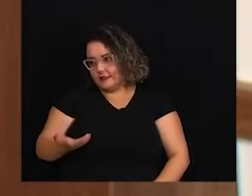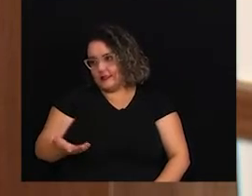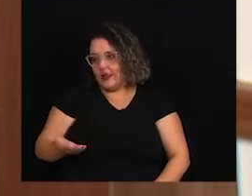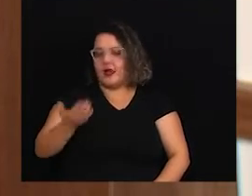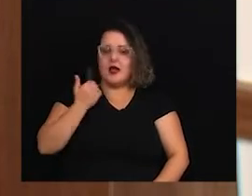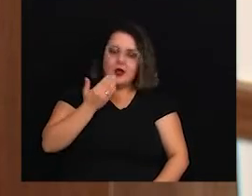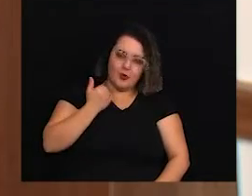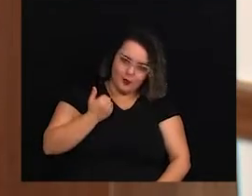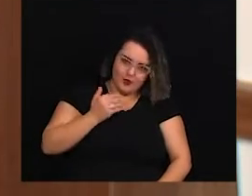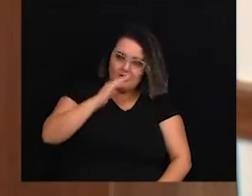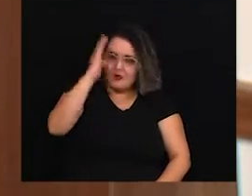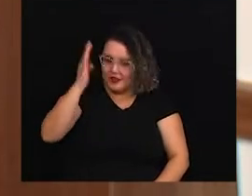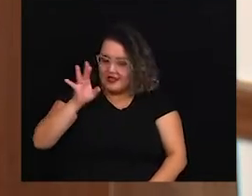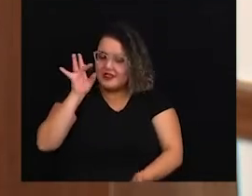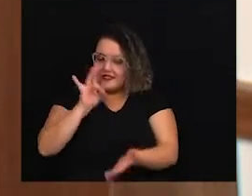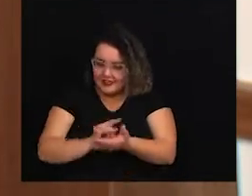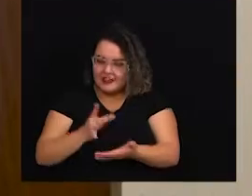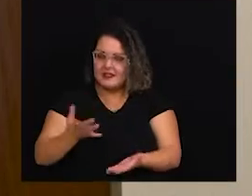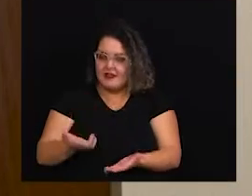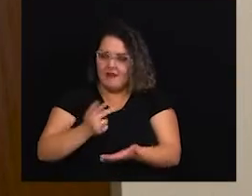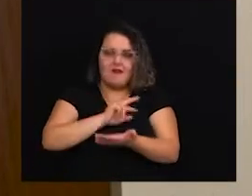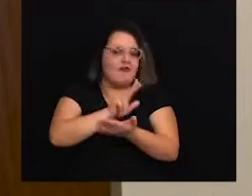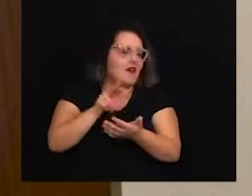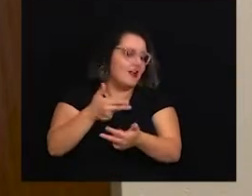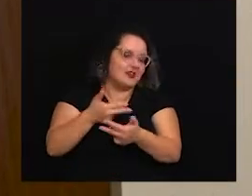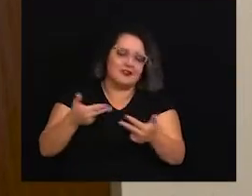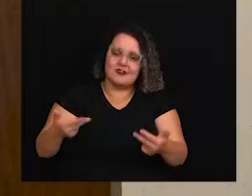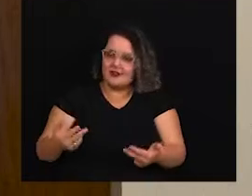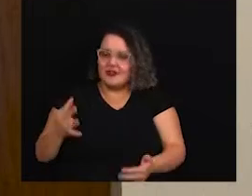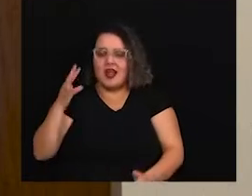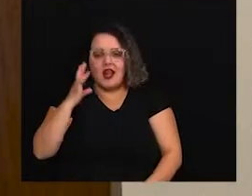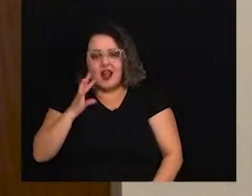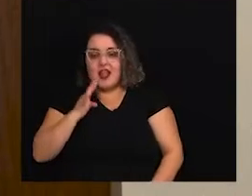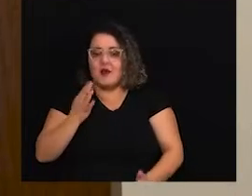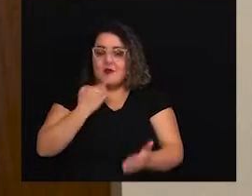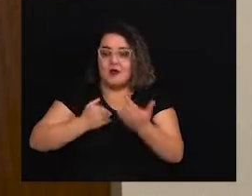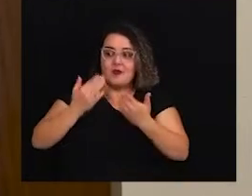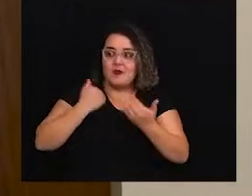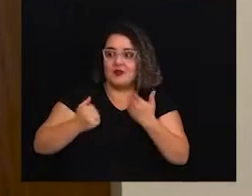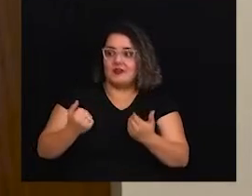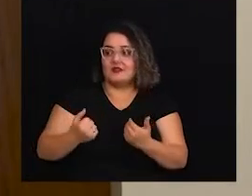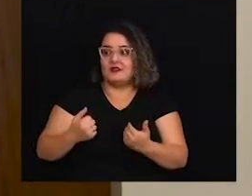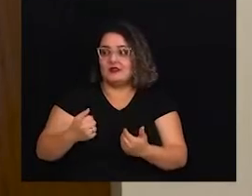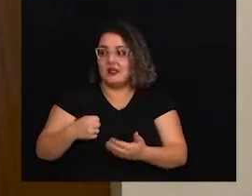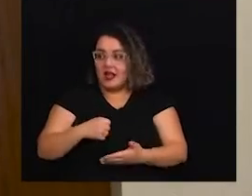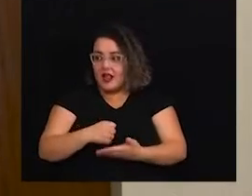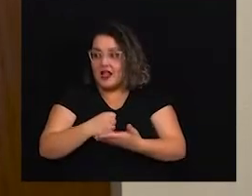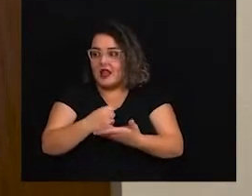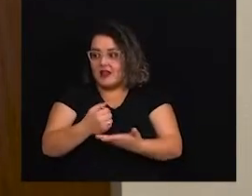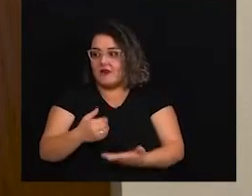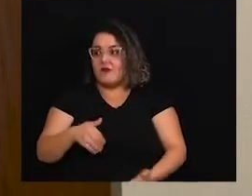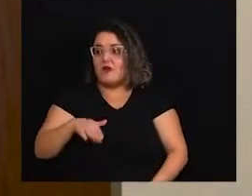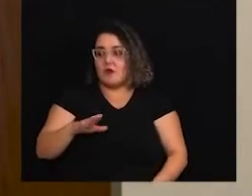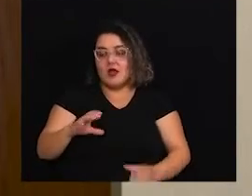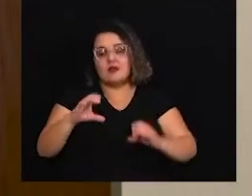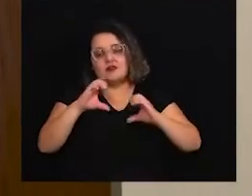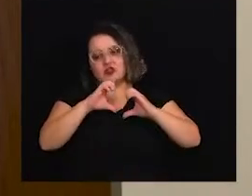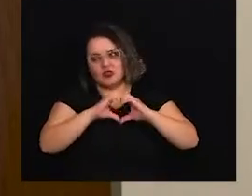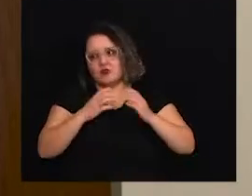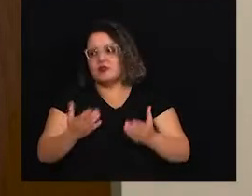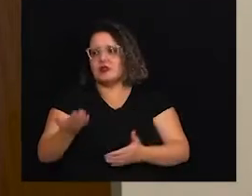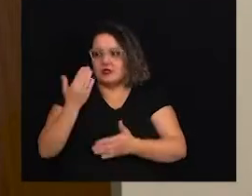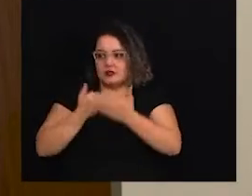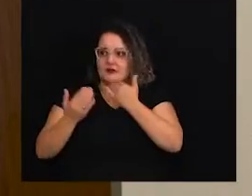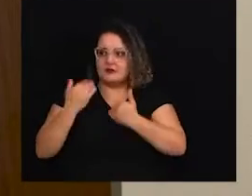aqui é comida brasileira de verdade. A gente tem muita coisa bacana para comer e a gente procura levar um pouquinho mais aí de amor